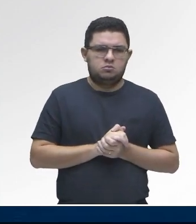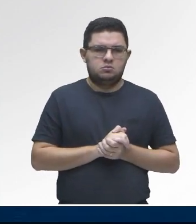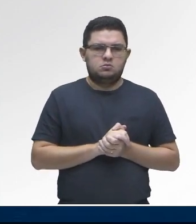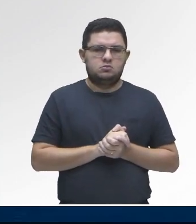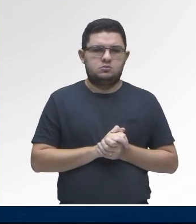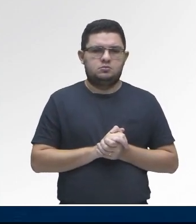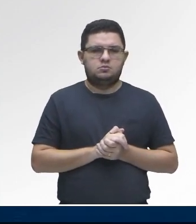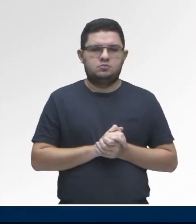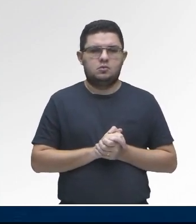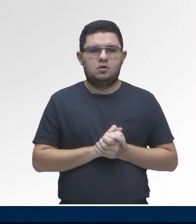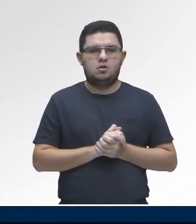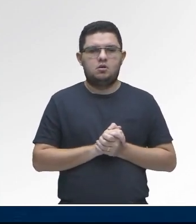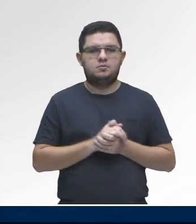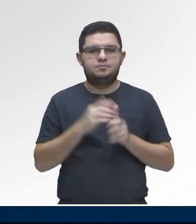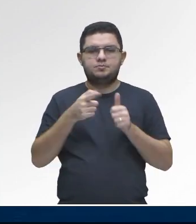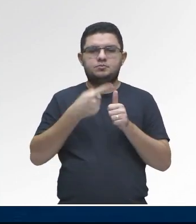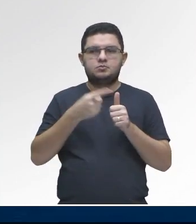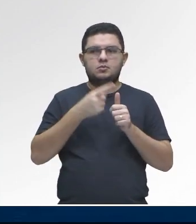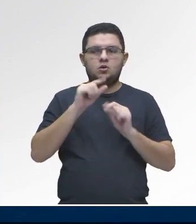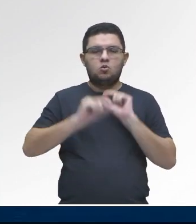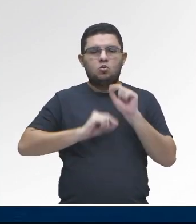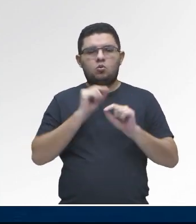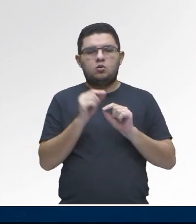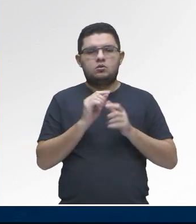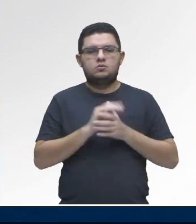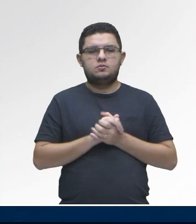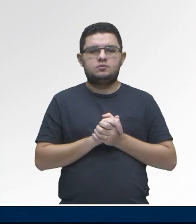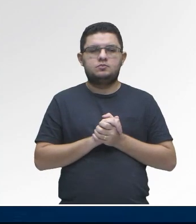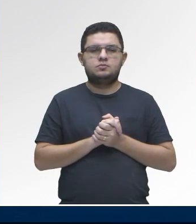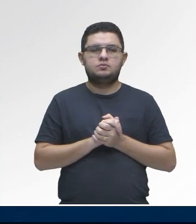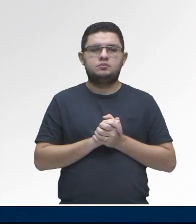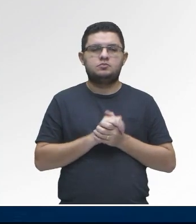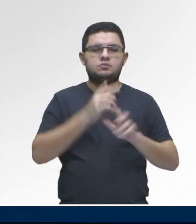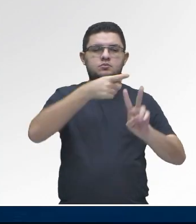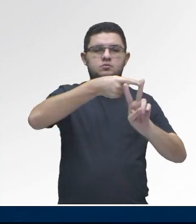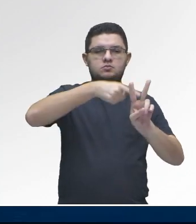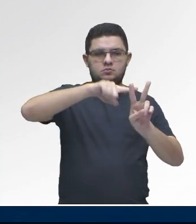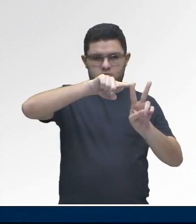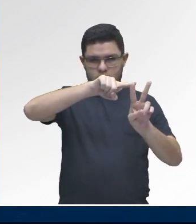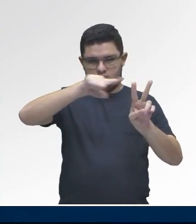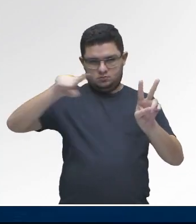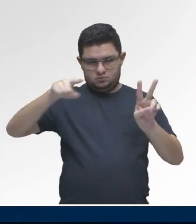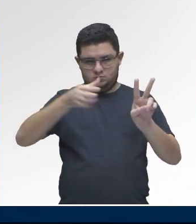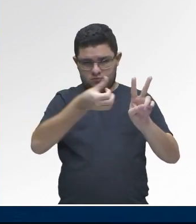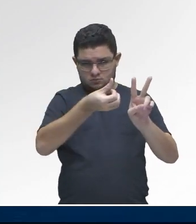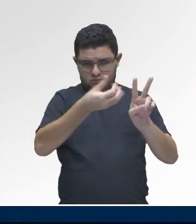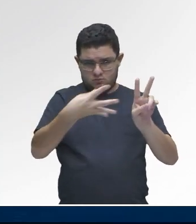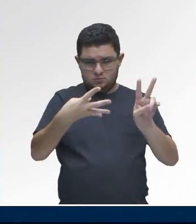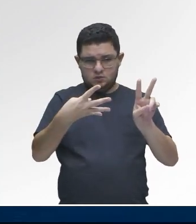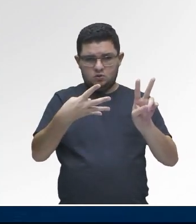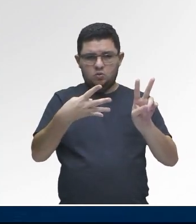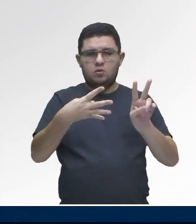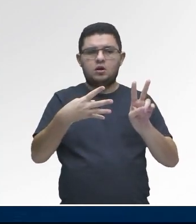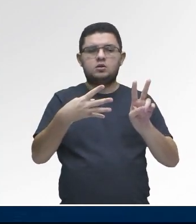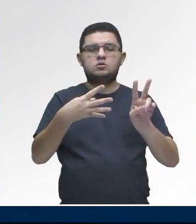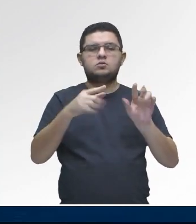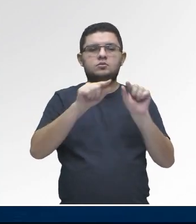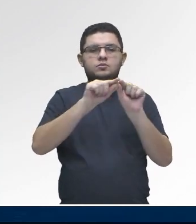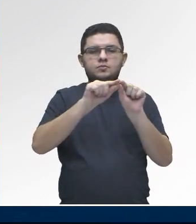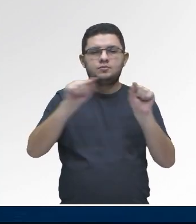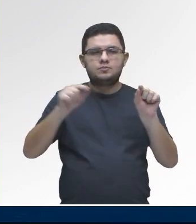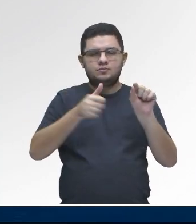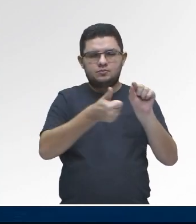eu vou fazer a raiz de 64 sobre raiz de 16, que é